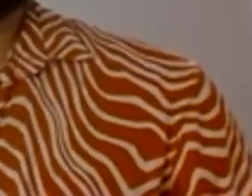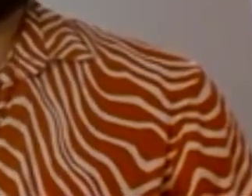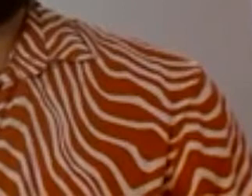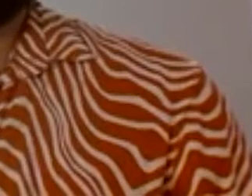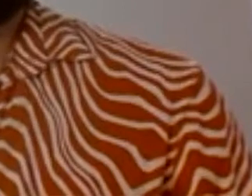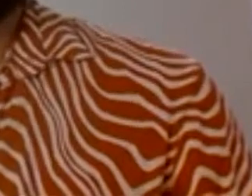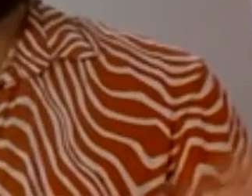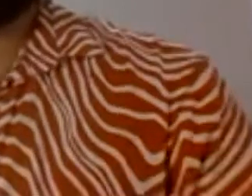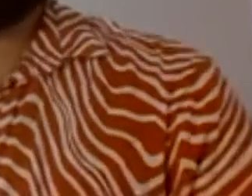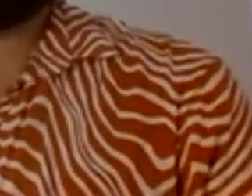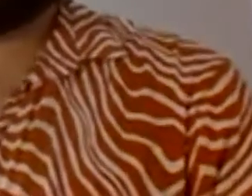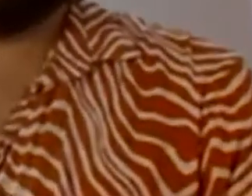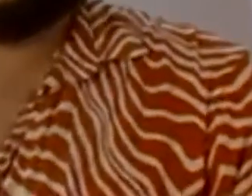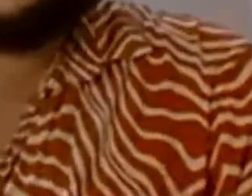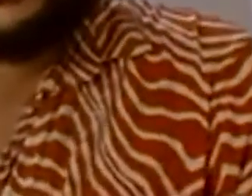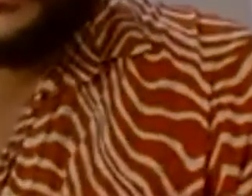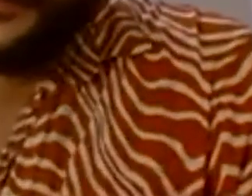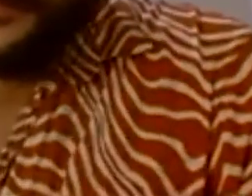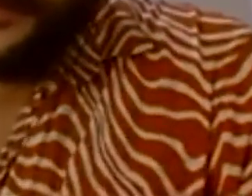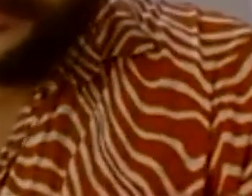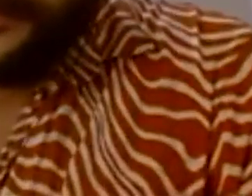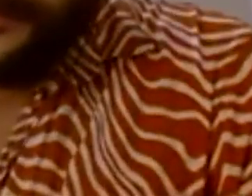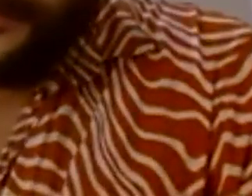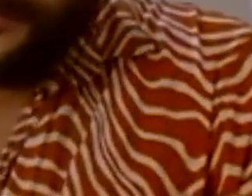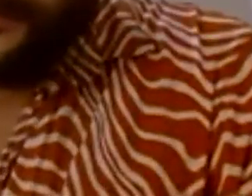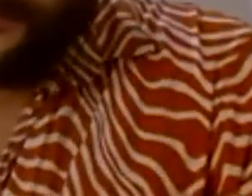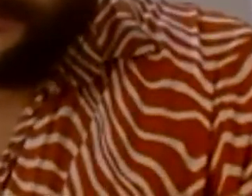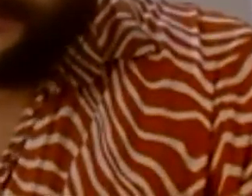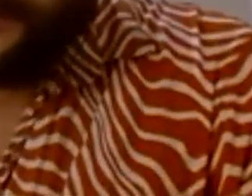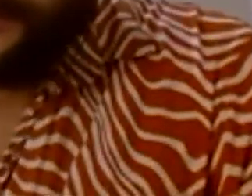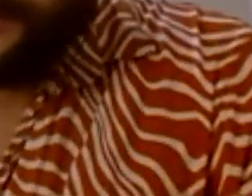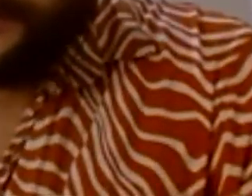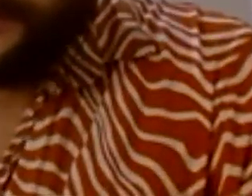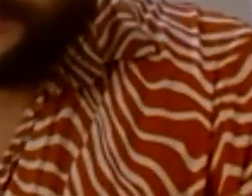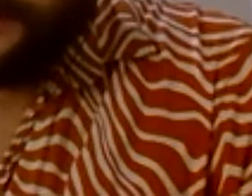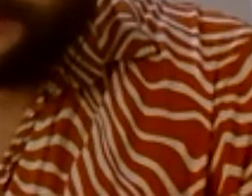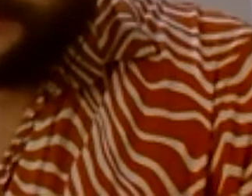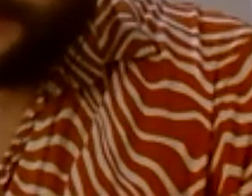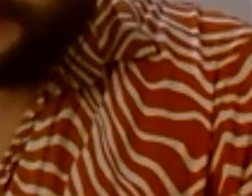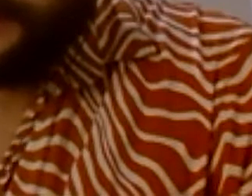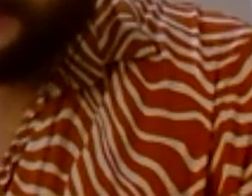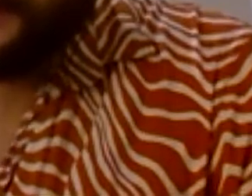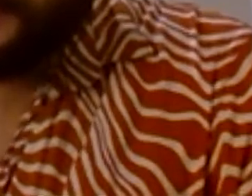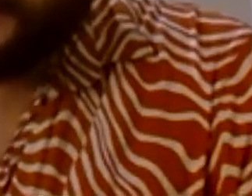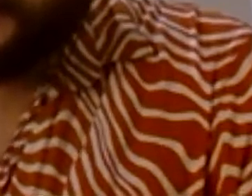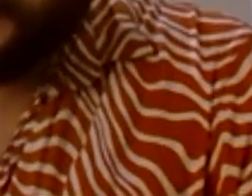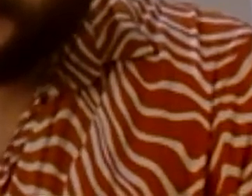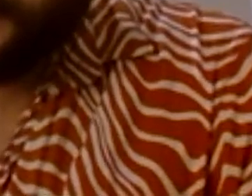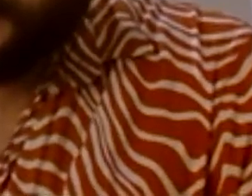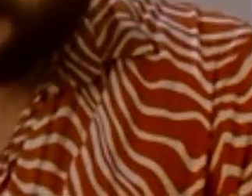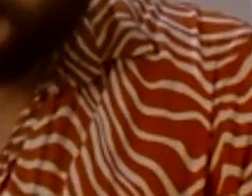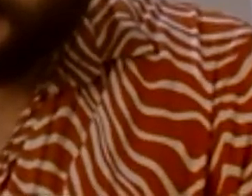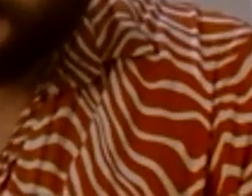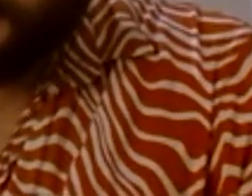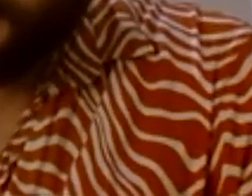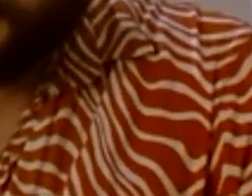Merlin. O prêmio é voltado para estudantes e recém-formados de todas as áreas do conhecimento e as inscrições estão abertas